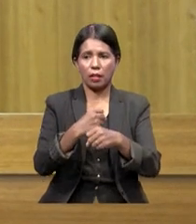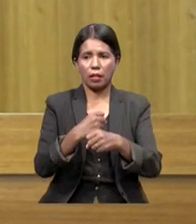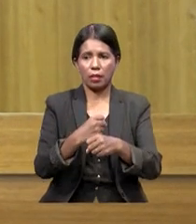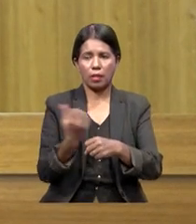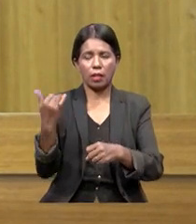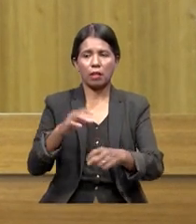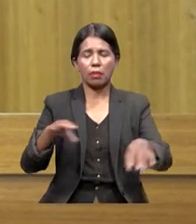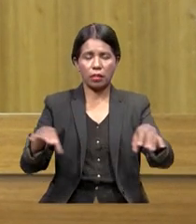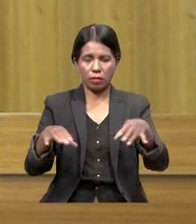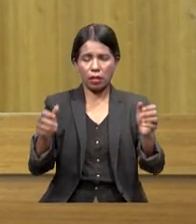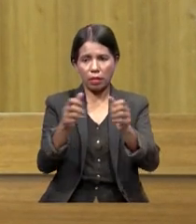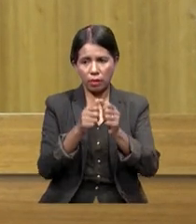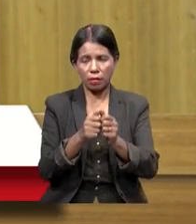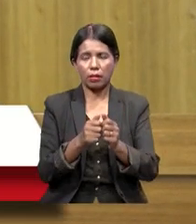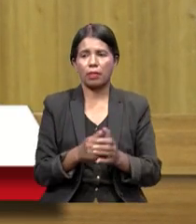am serviço de